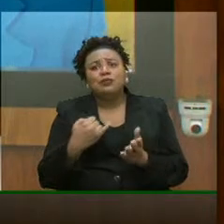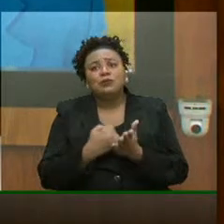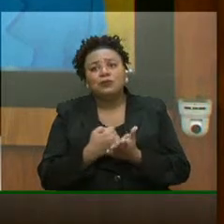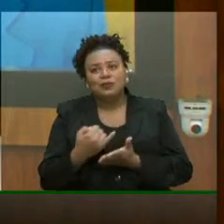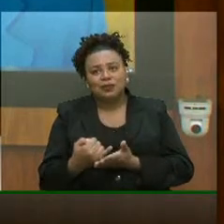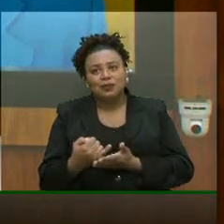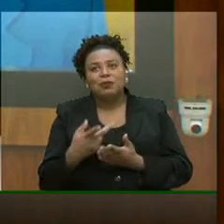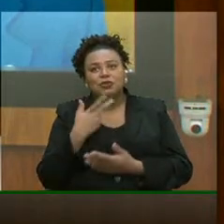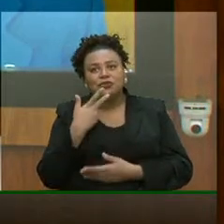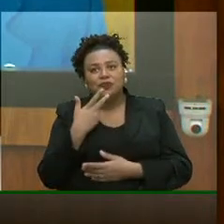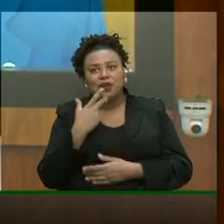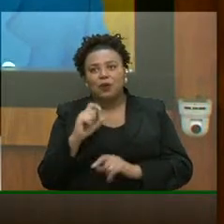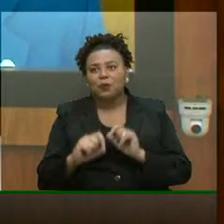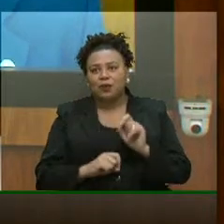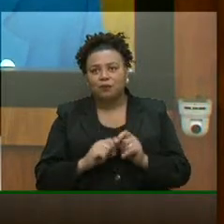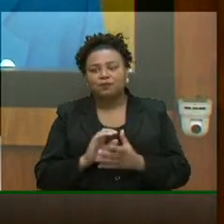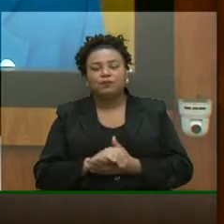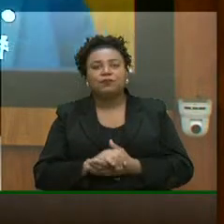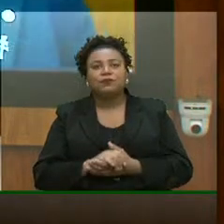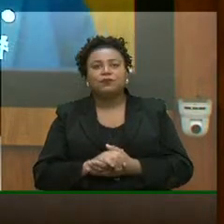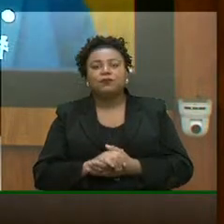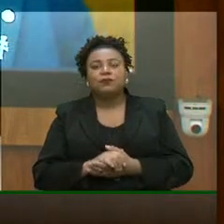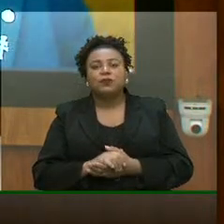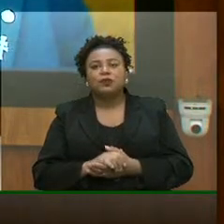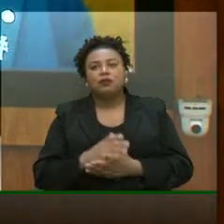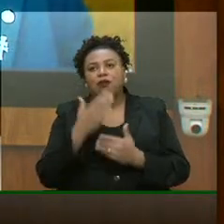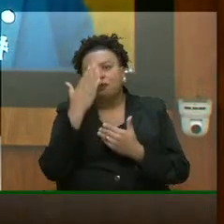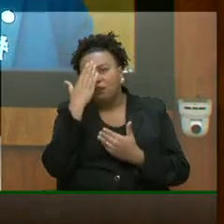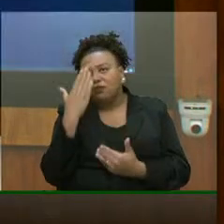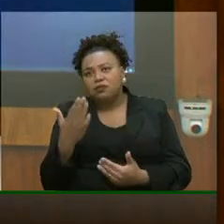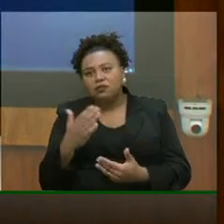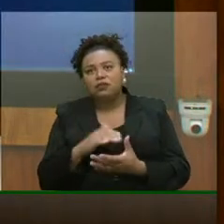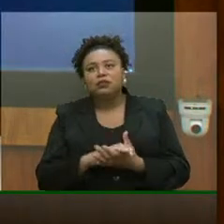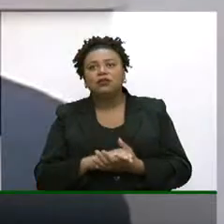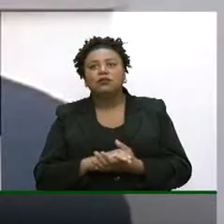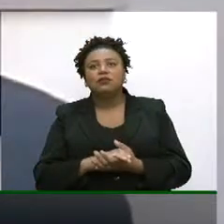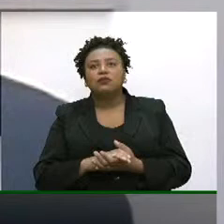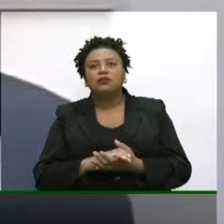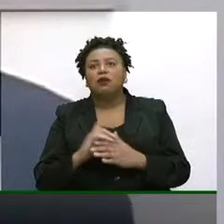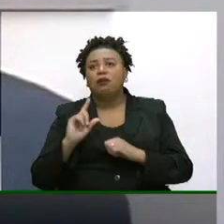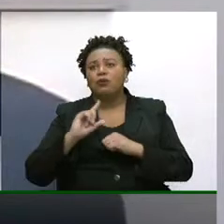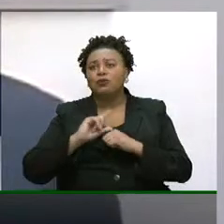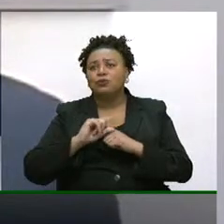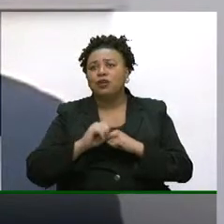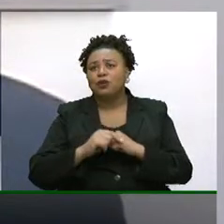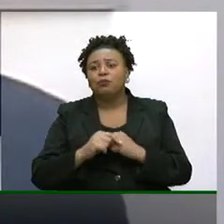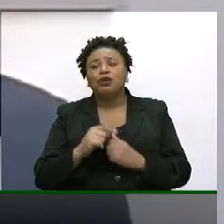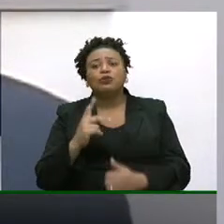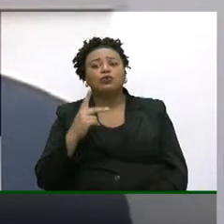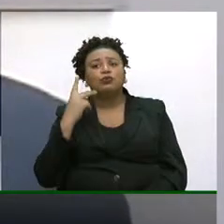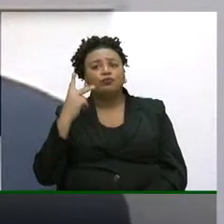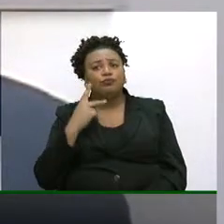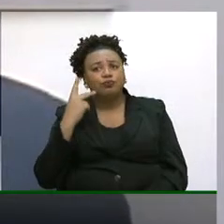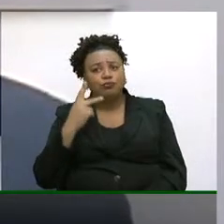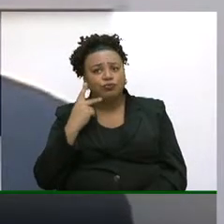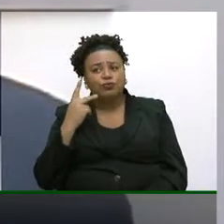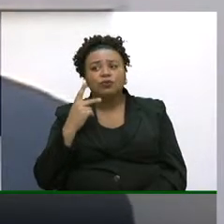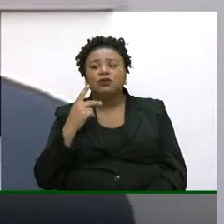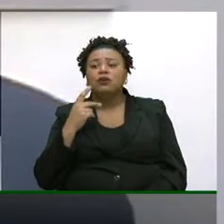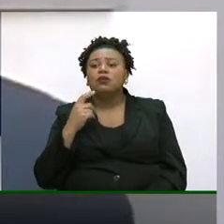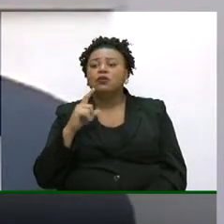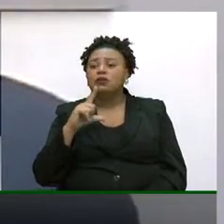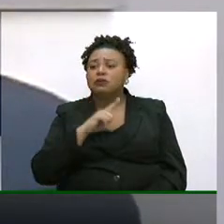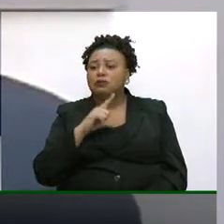inicialmente destacar e agradecer os argumentos dos parlamentares que